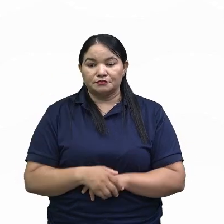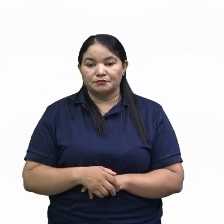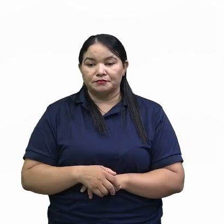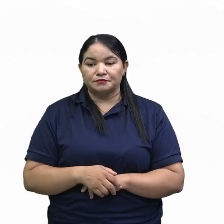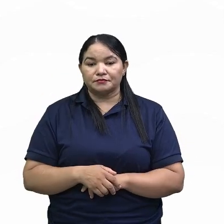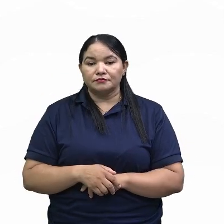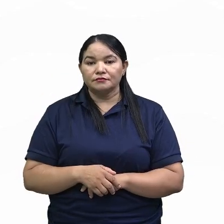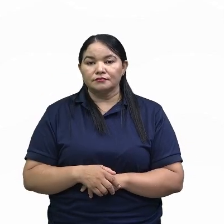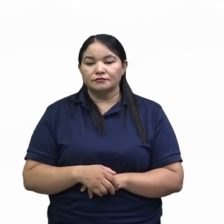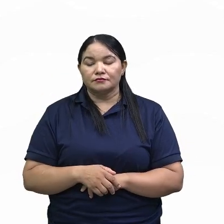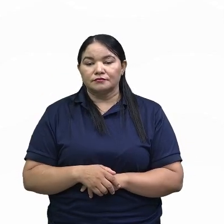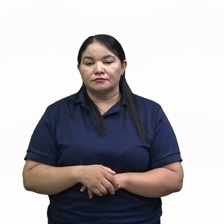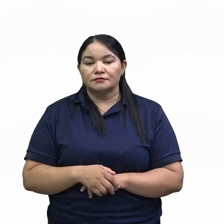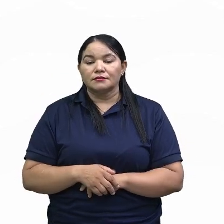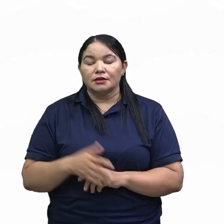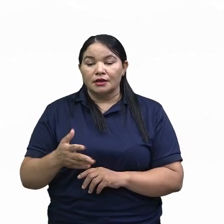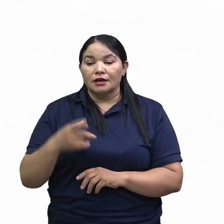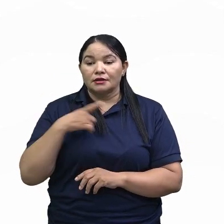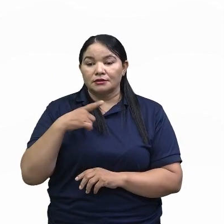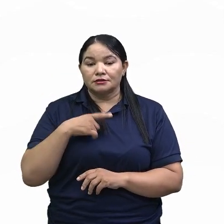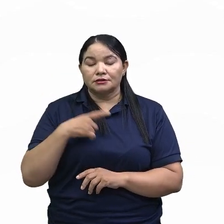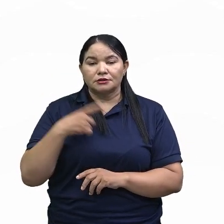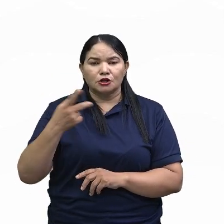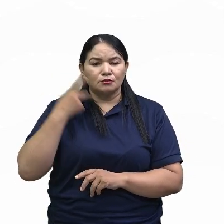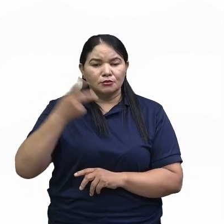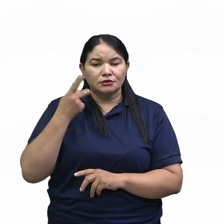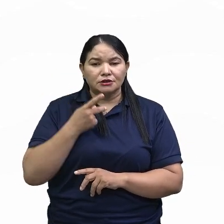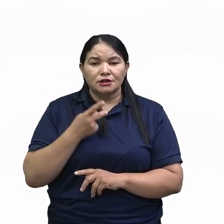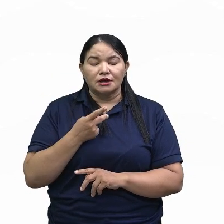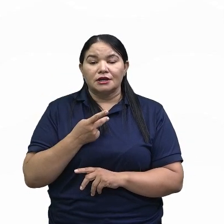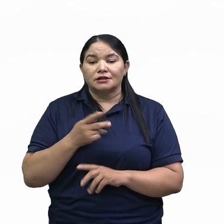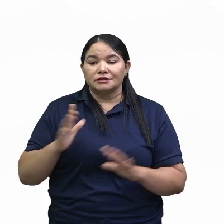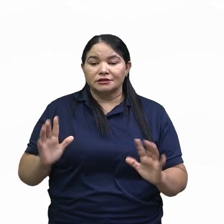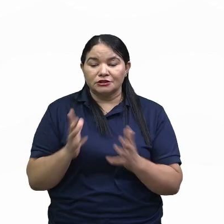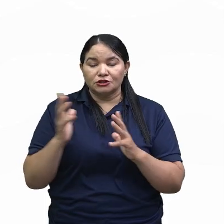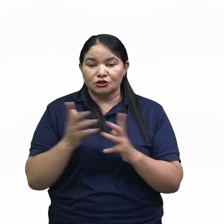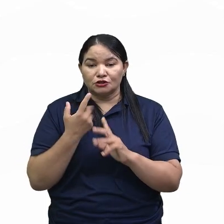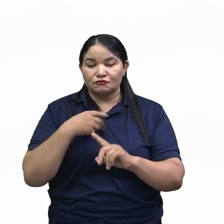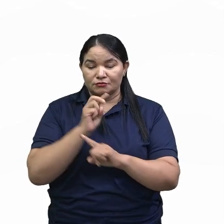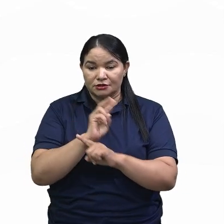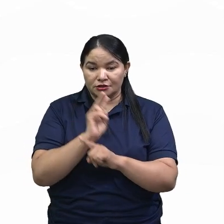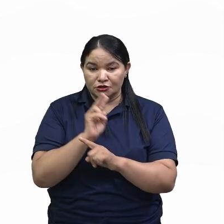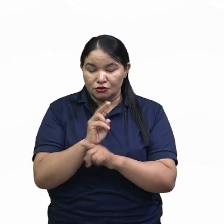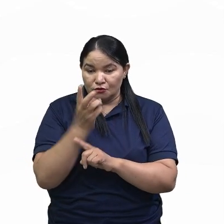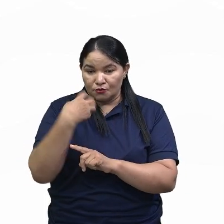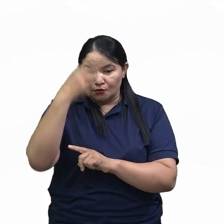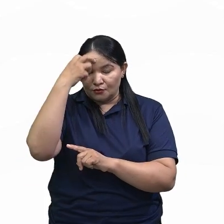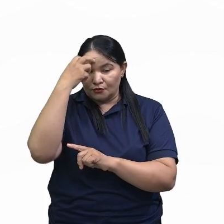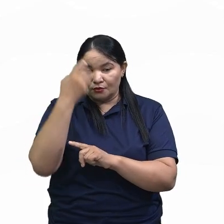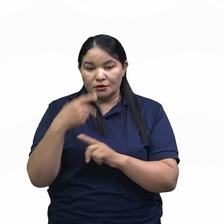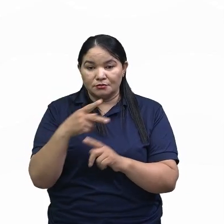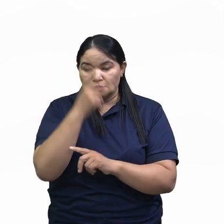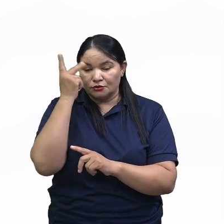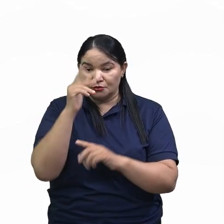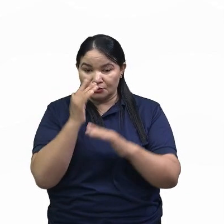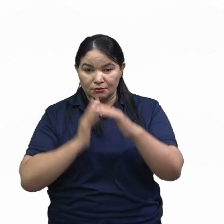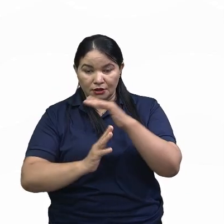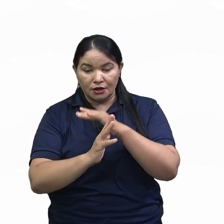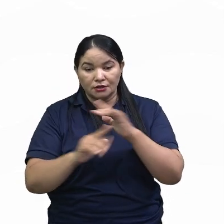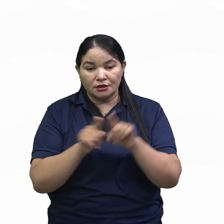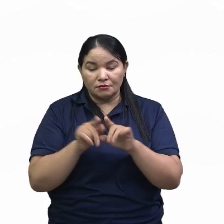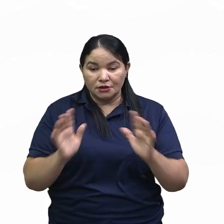Ele adota políticas que incentivam a preservação das culturas de imigrantes enquanto promove